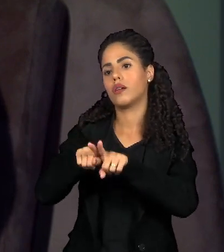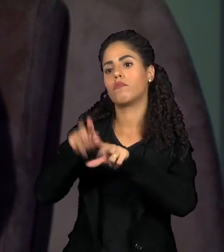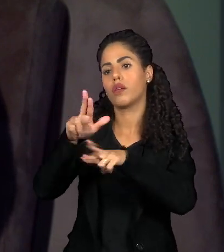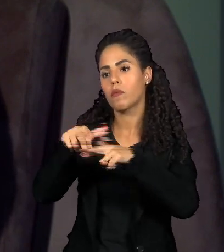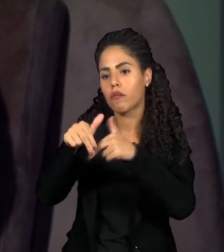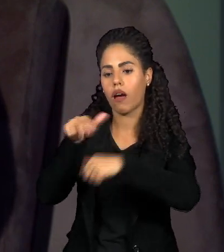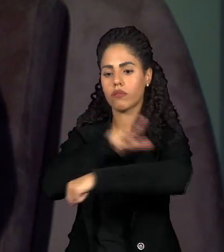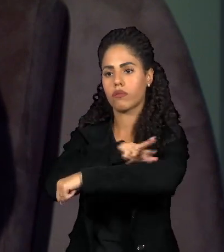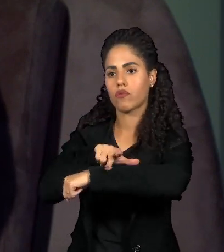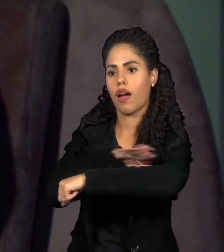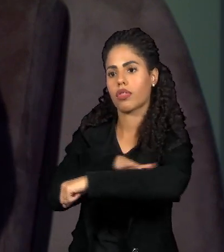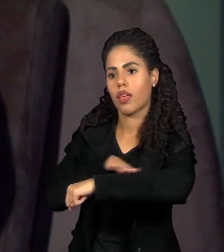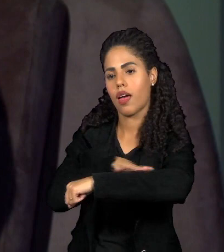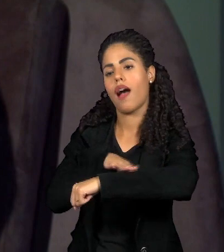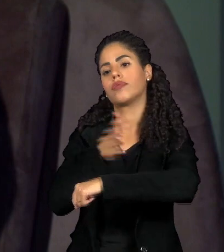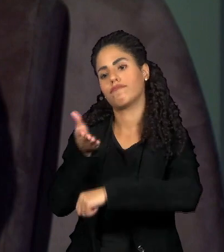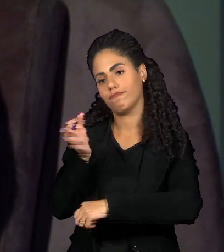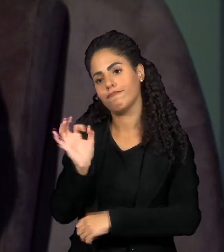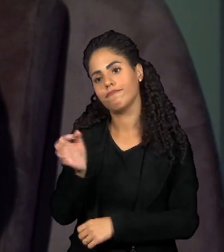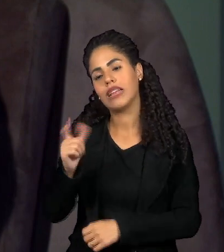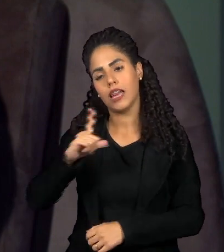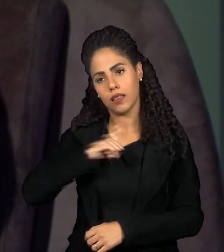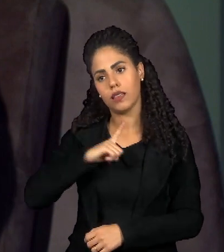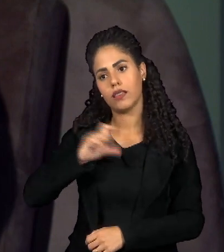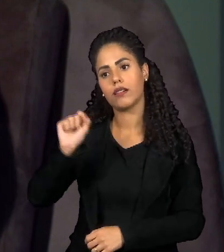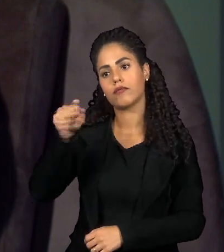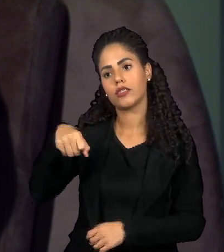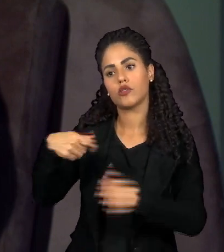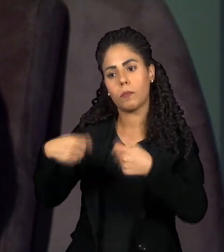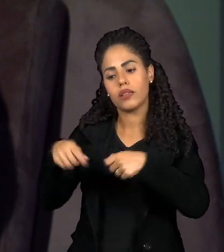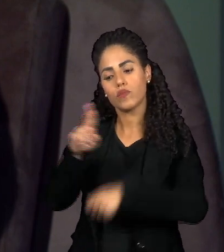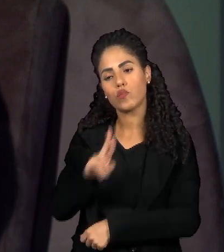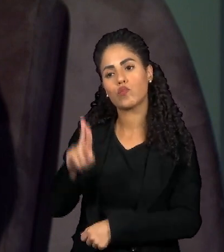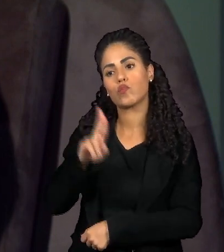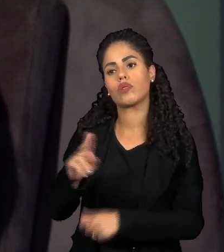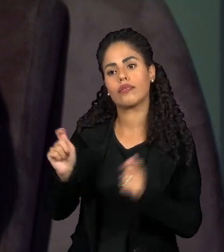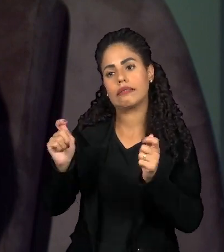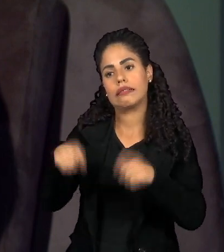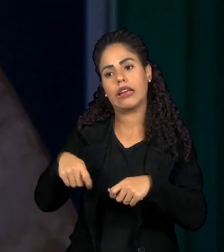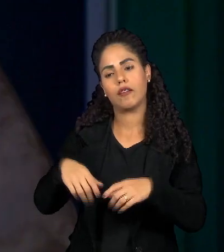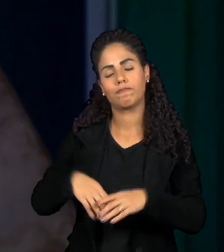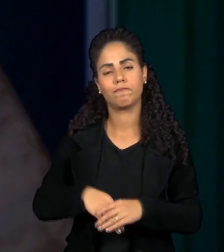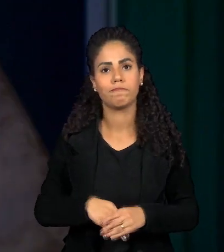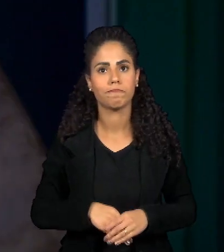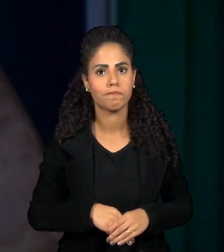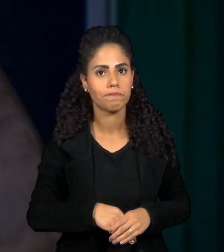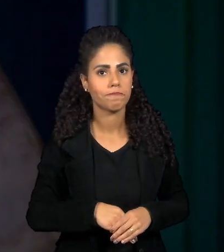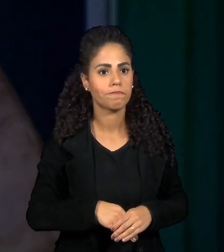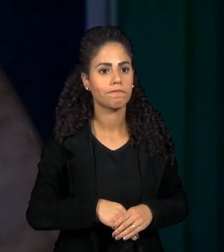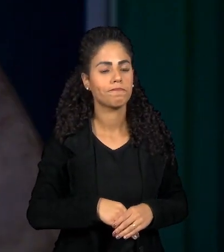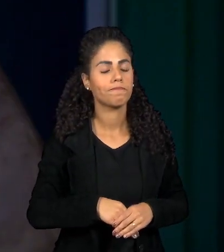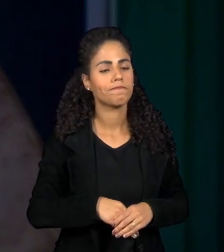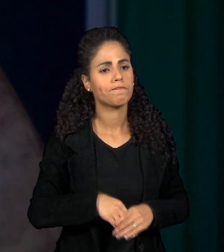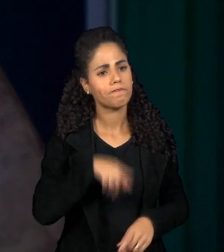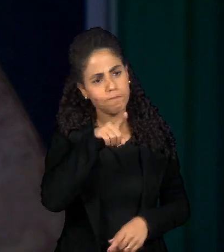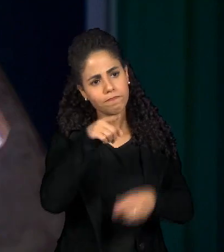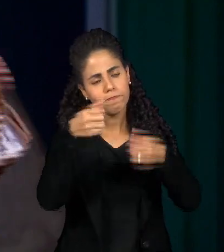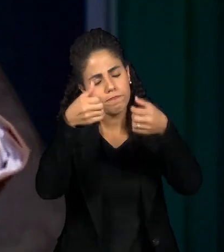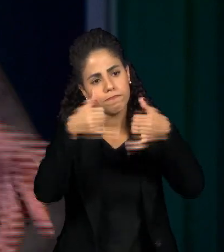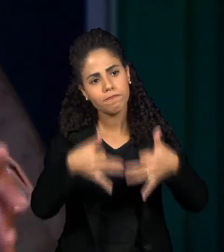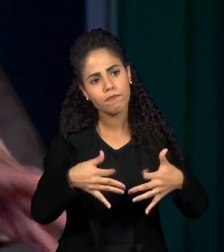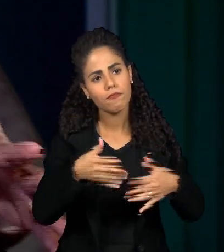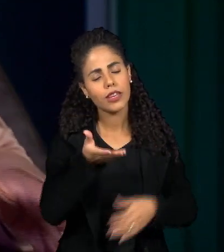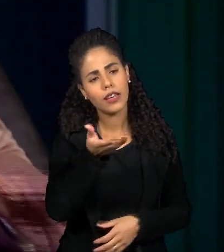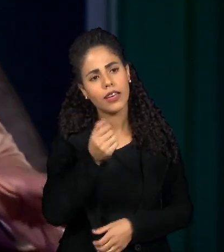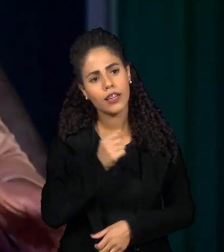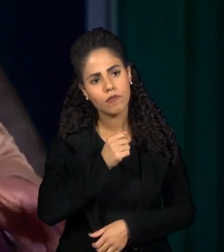da perspectiva da identidade racial. Então, temos essa possibilidade, sim. Alder, você estava dizendo,